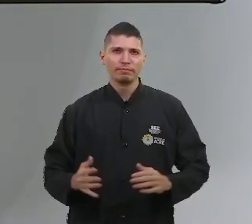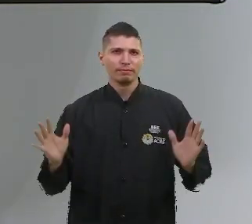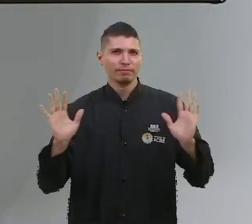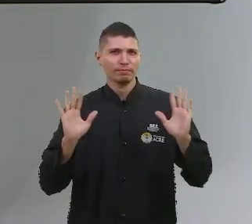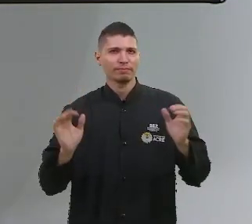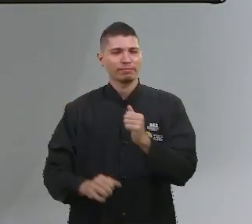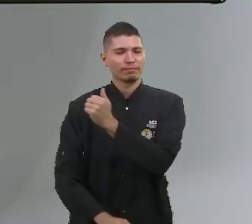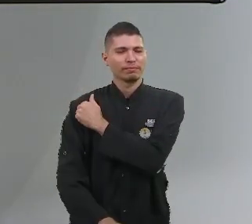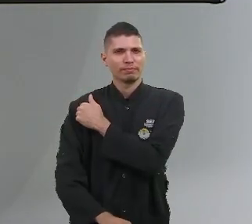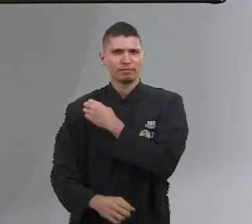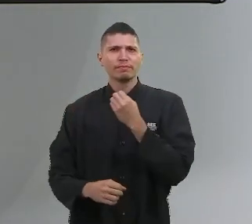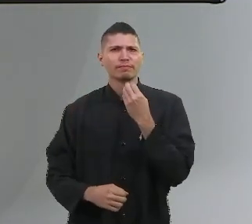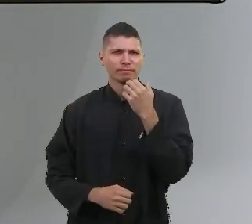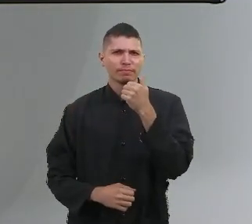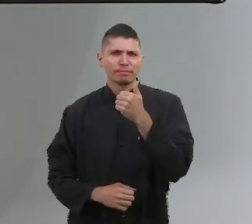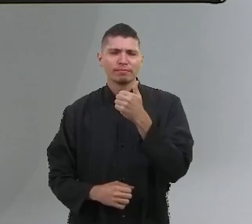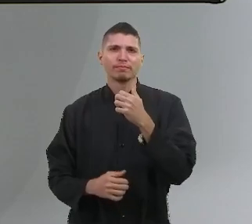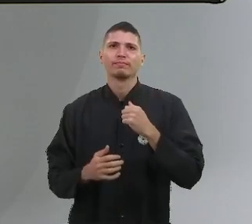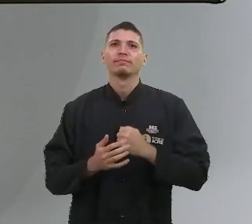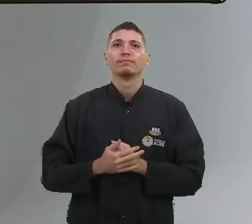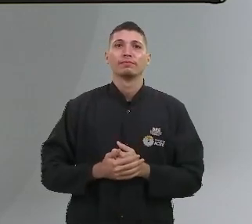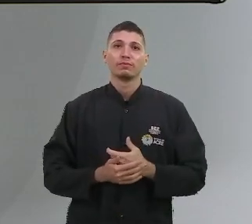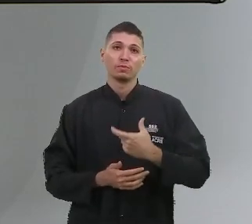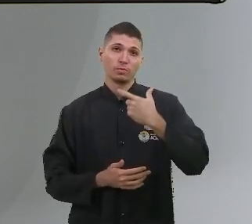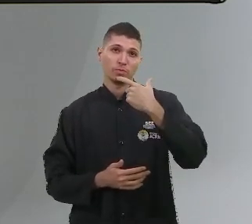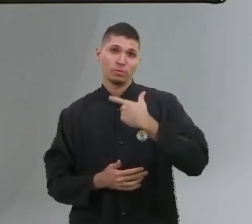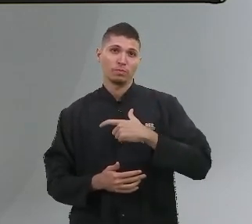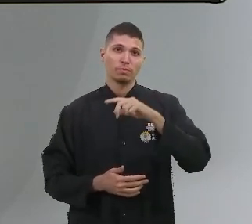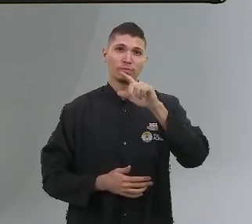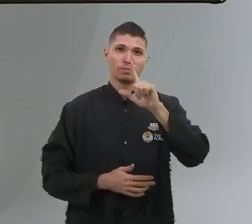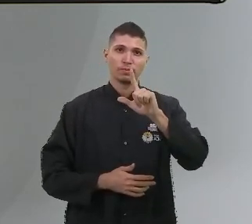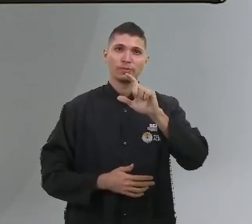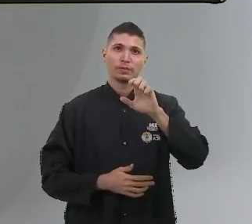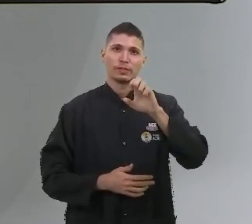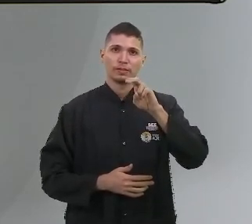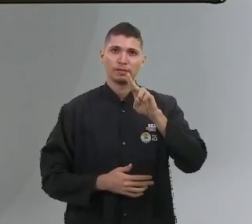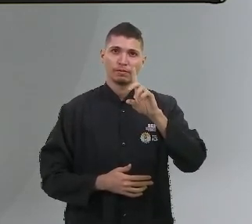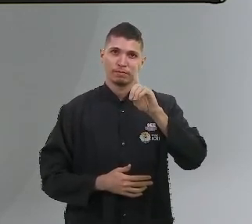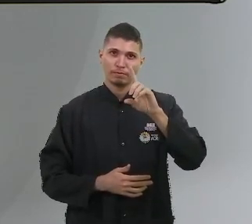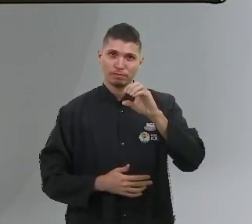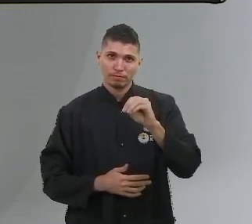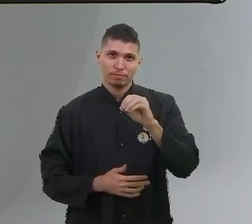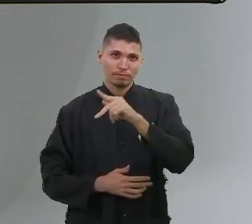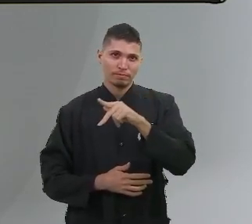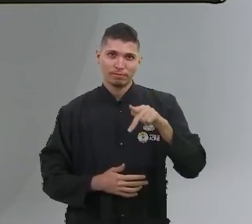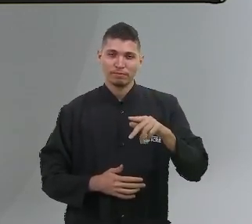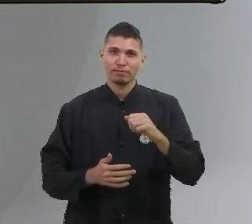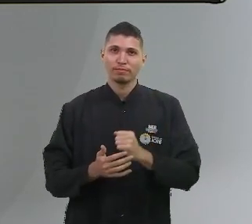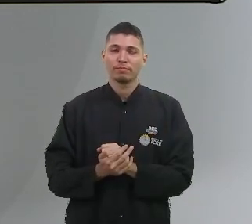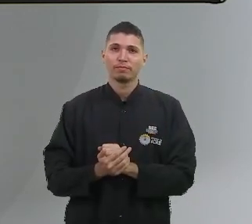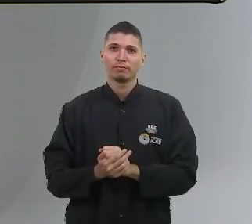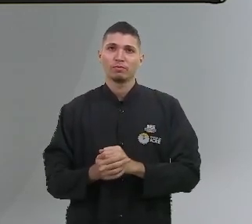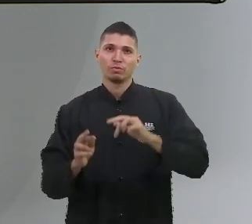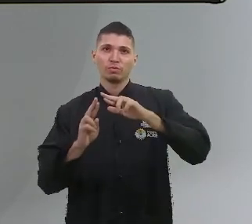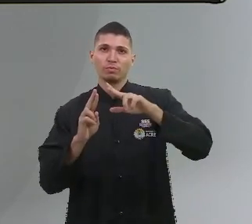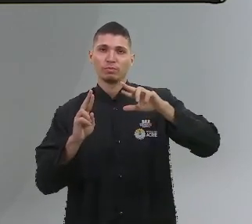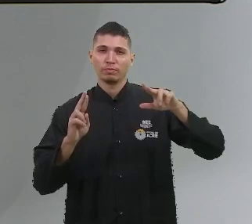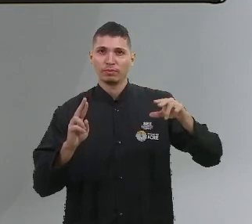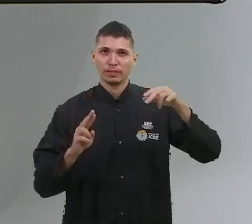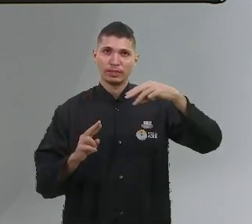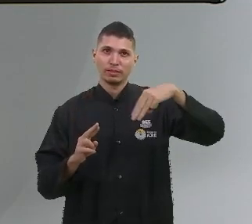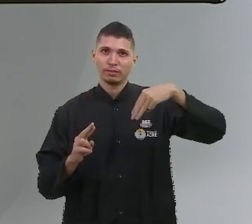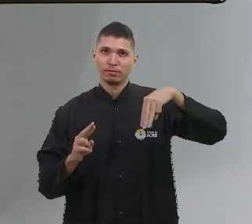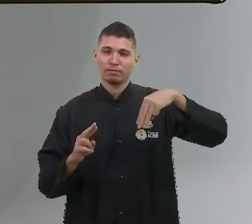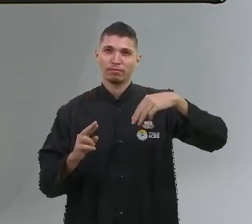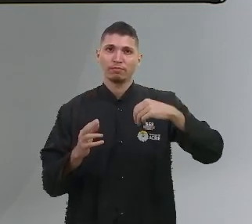Olá, estudantes, tudo bem? Sou o professor Leudo. Estamos aqui com a rota de aprofundamento de matemática, 2 ou 4,